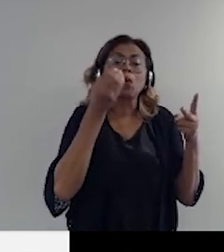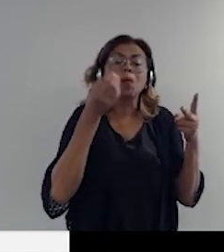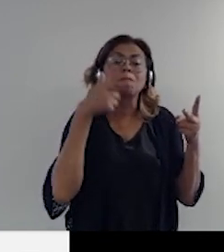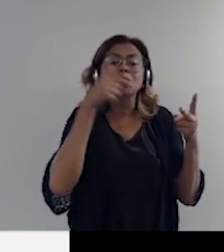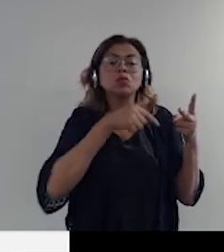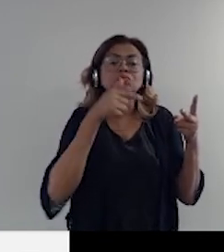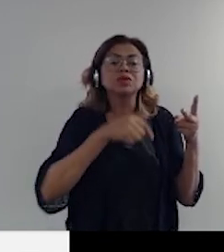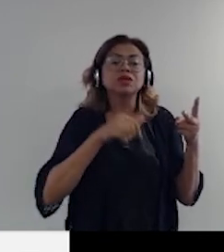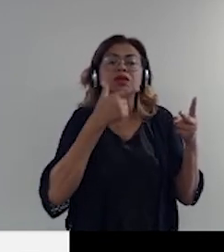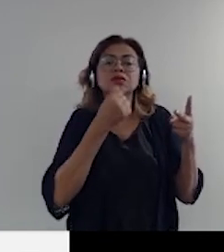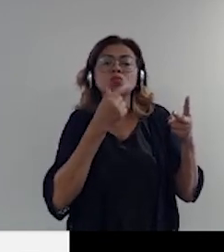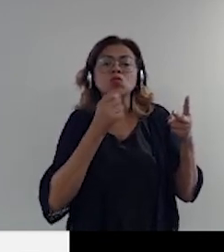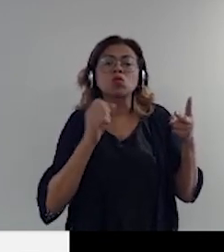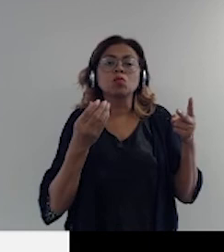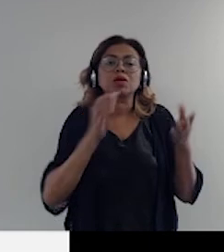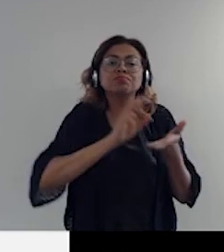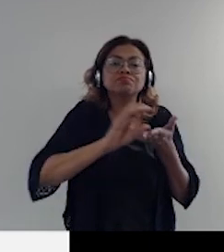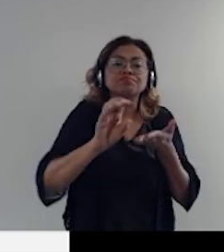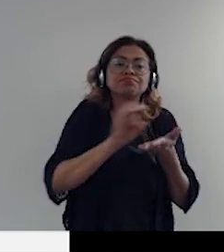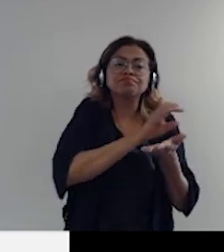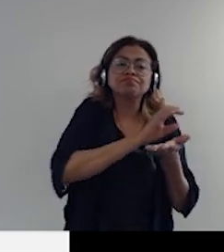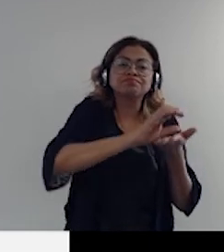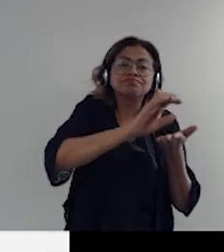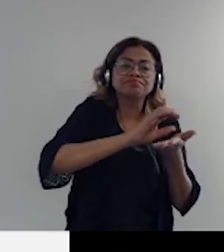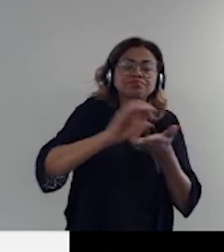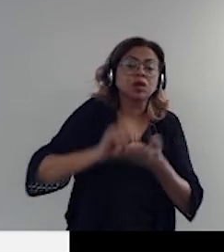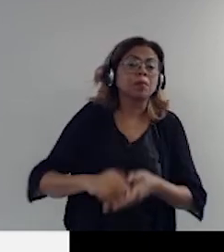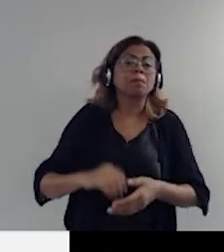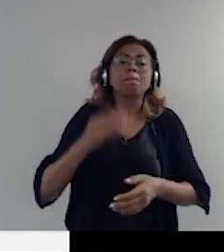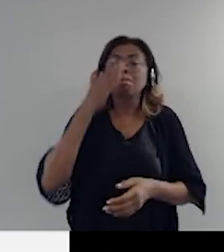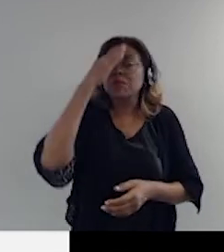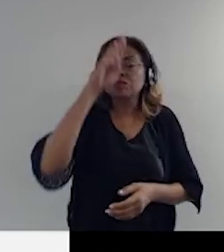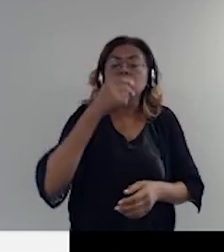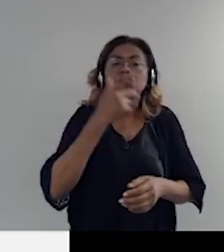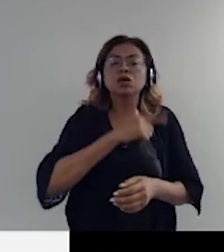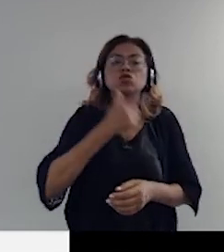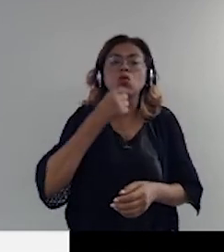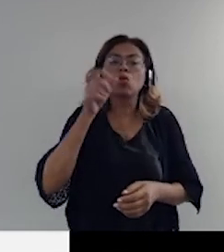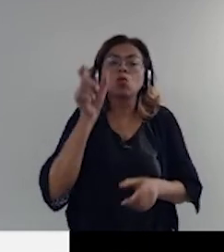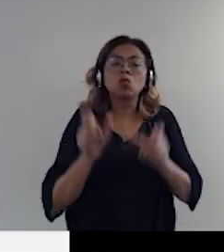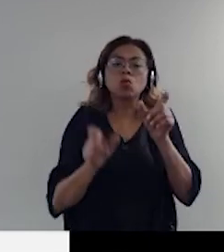os investidores, principalmente os investidores pequenos, né,